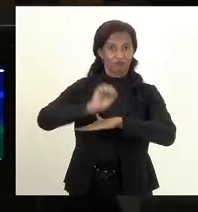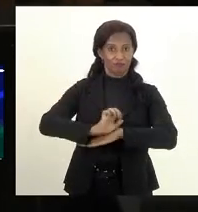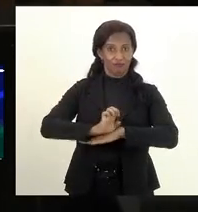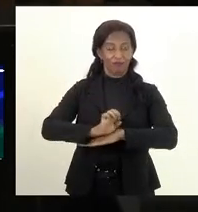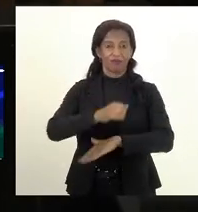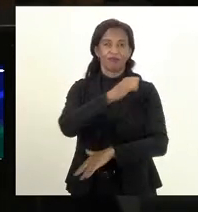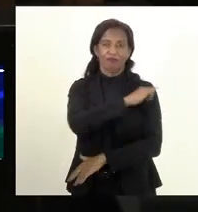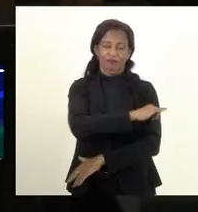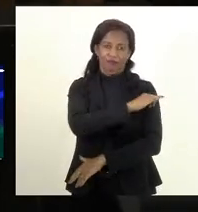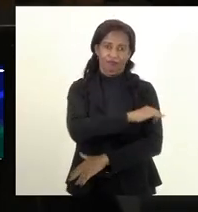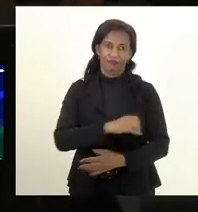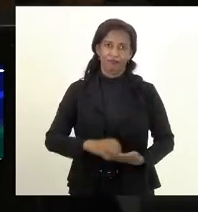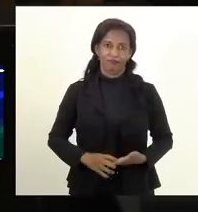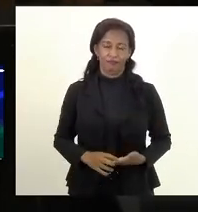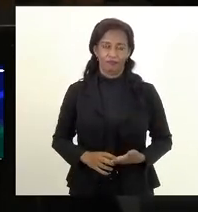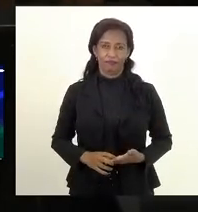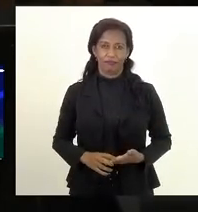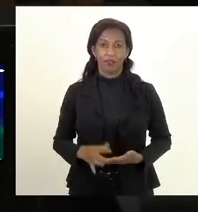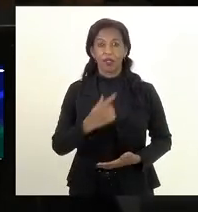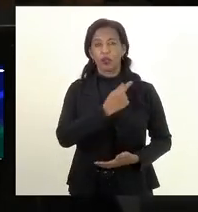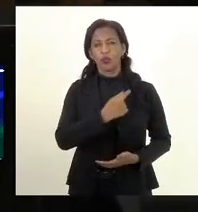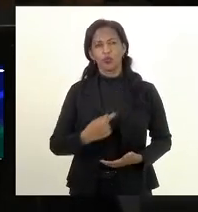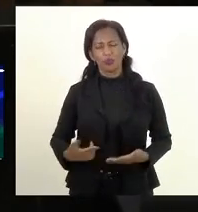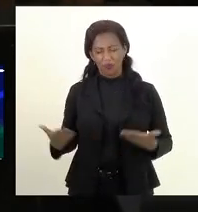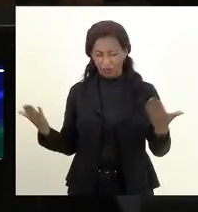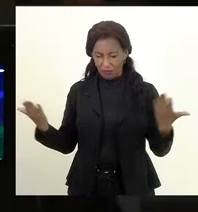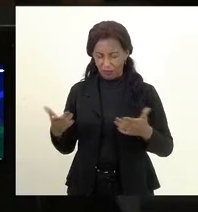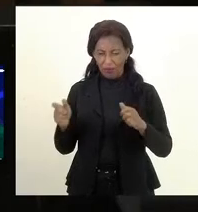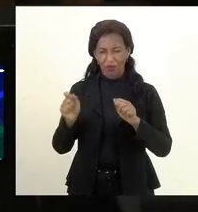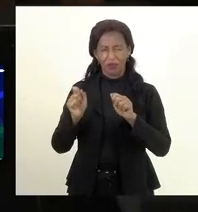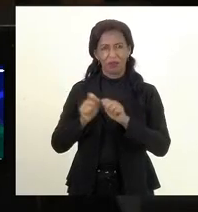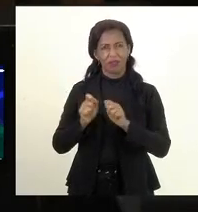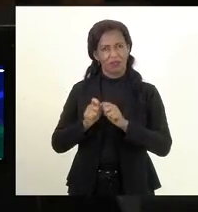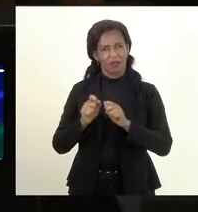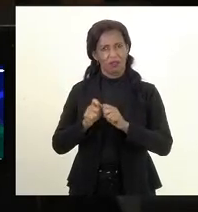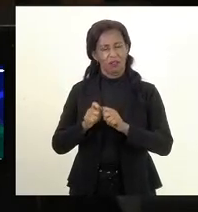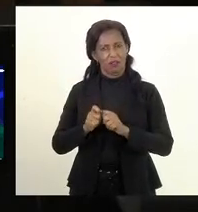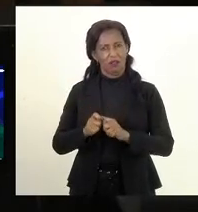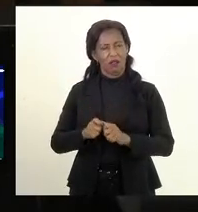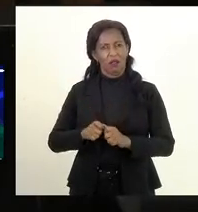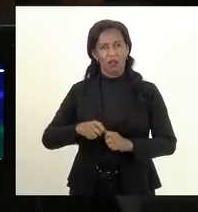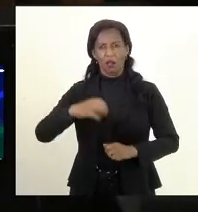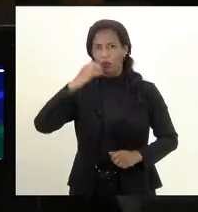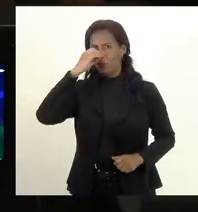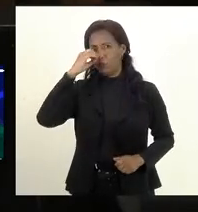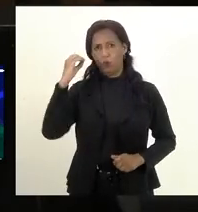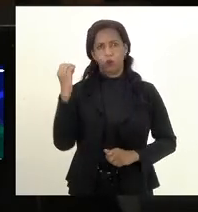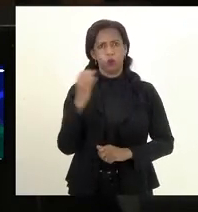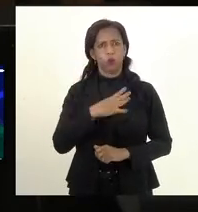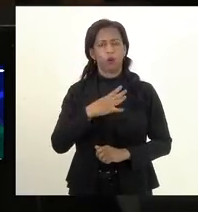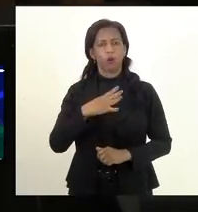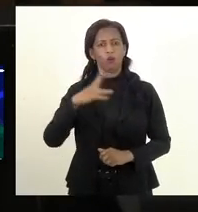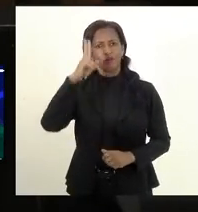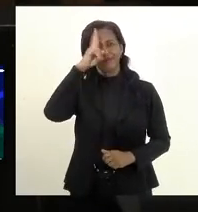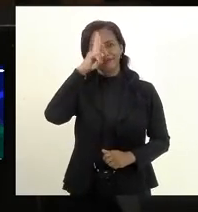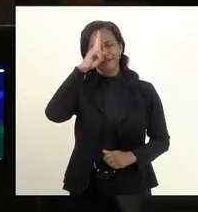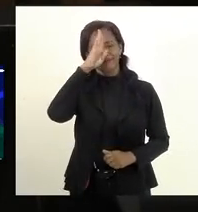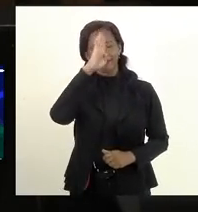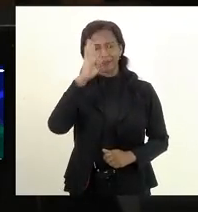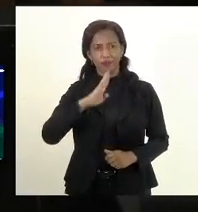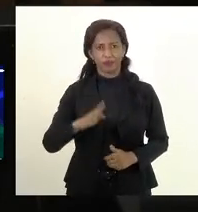Janeiro bom e o que o governo faz é um insulto a história brasileira